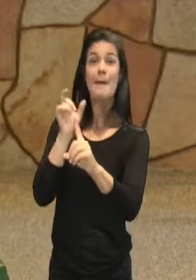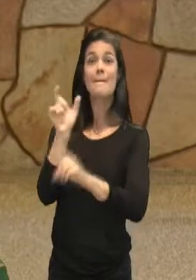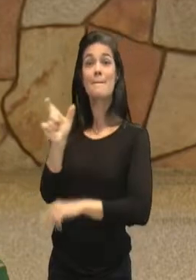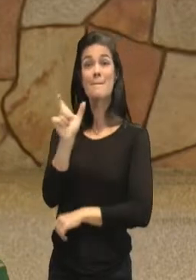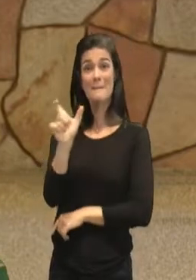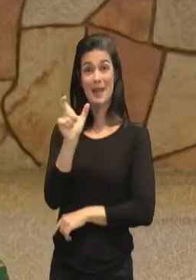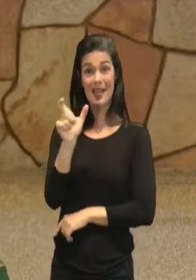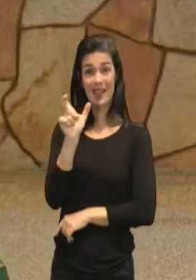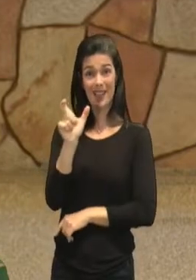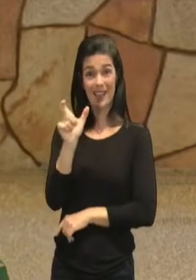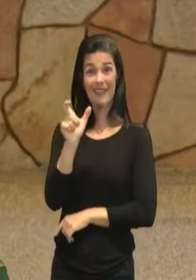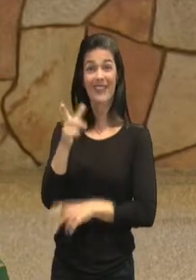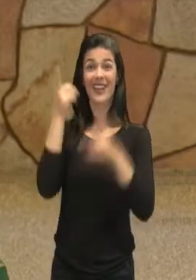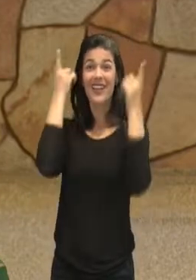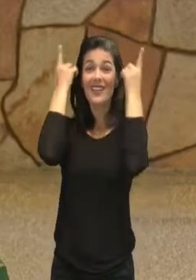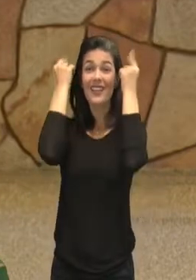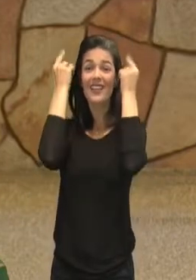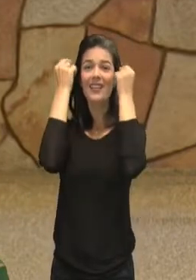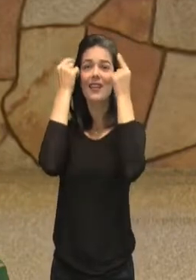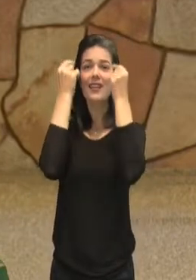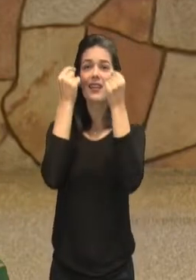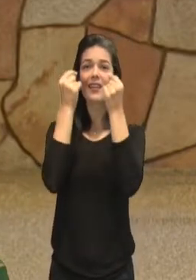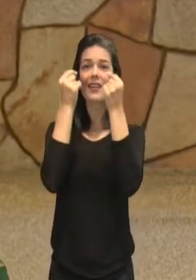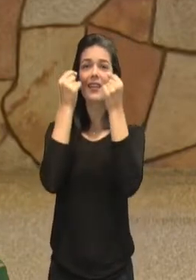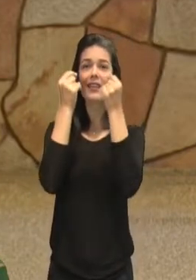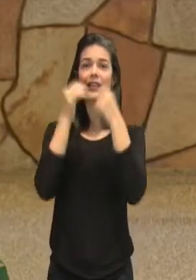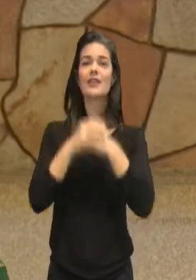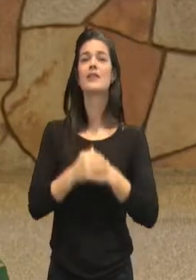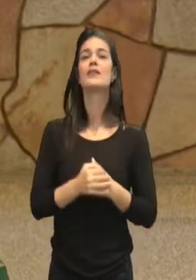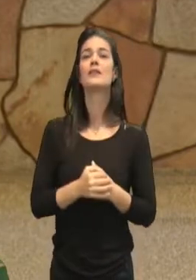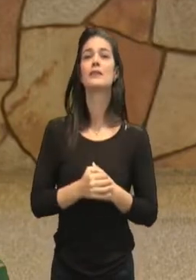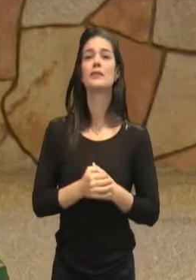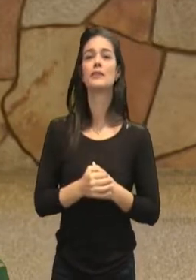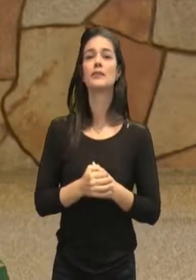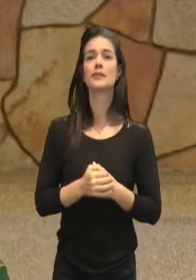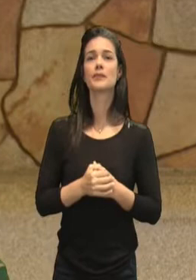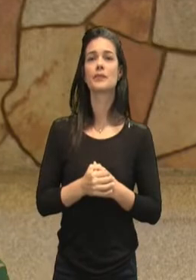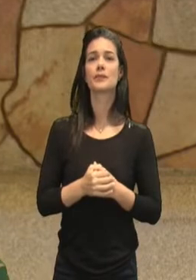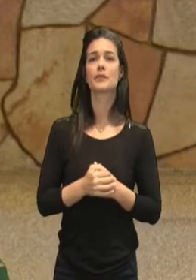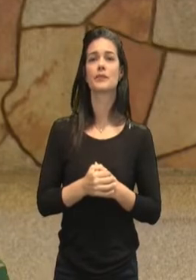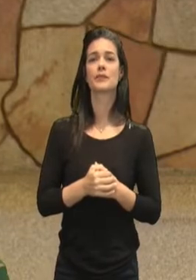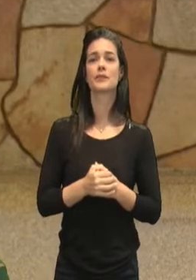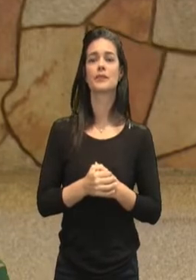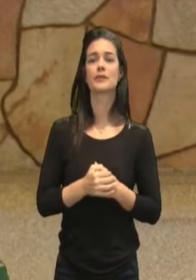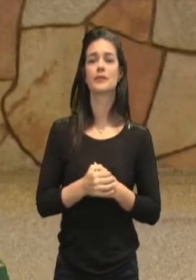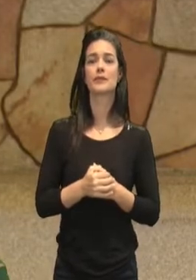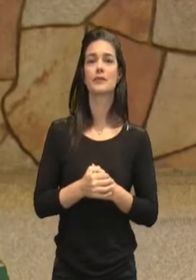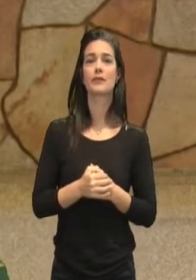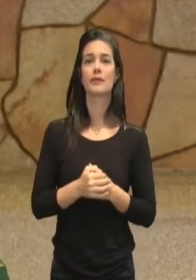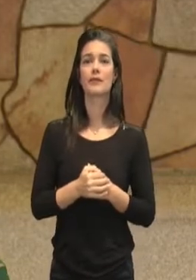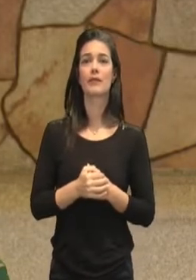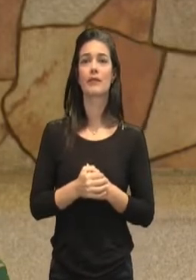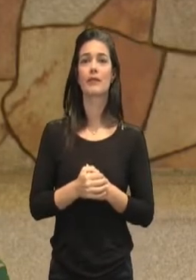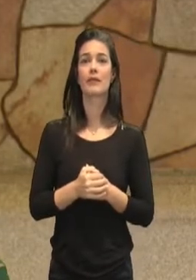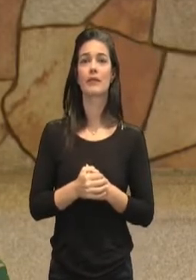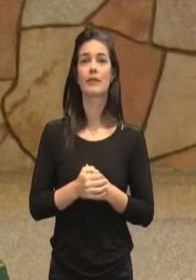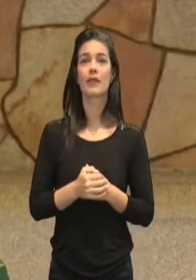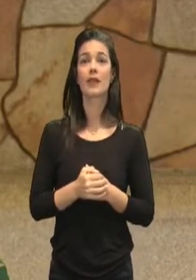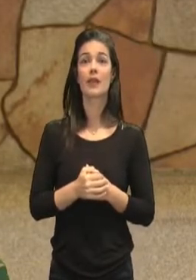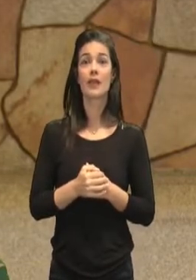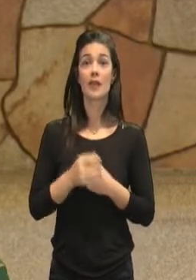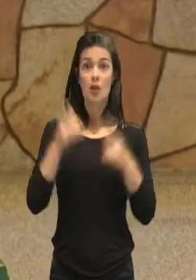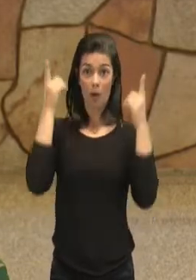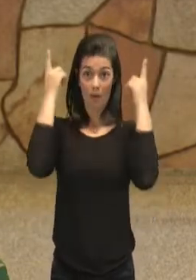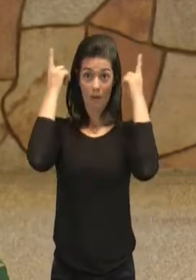idioma original, no grego, que é proorizo. Palavra essa que é formada por duas